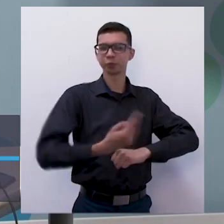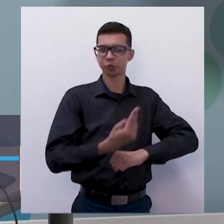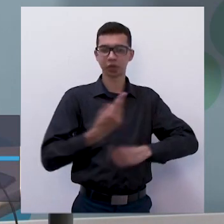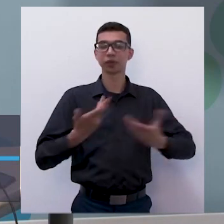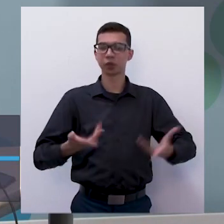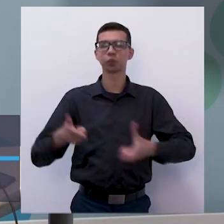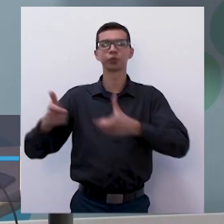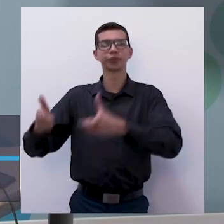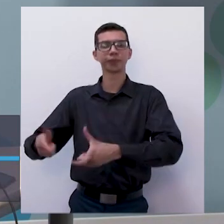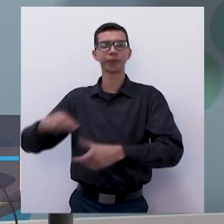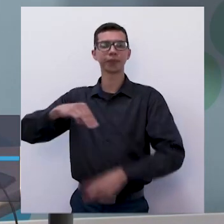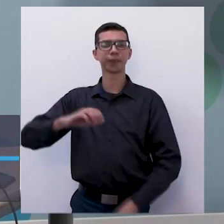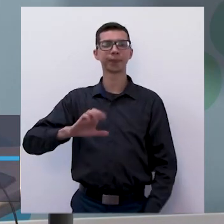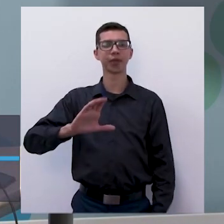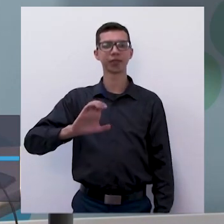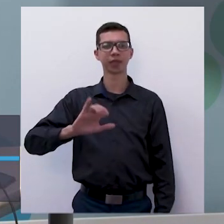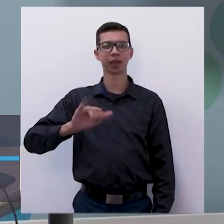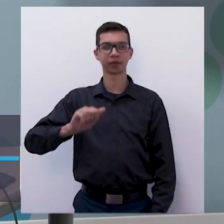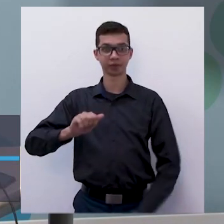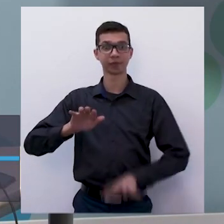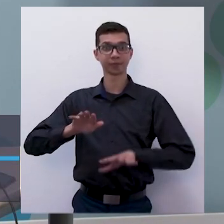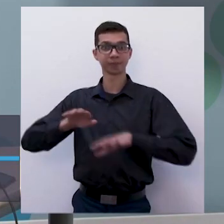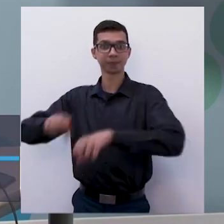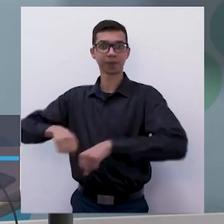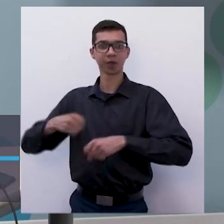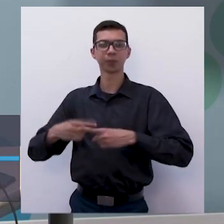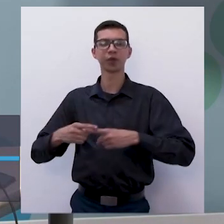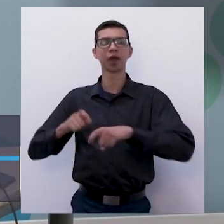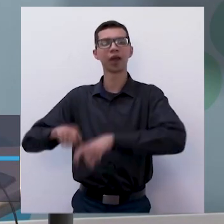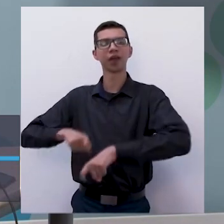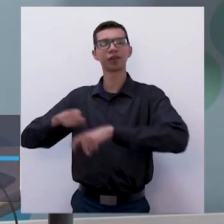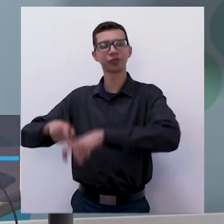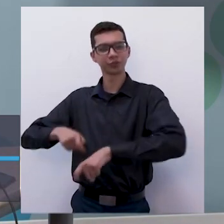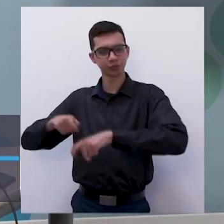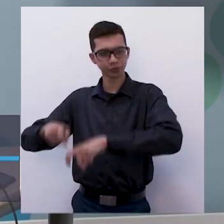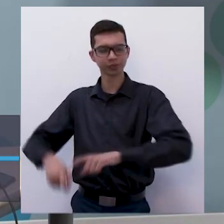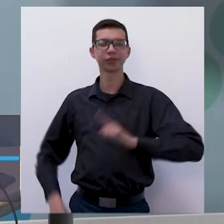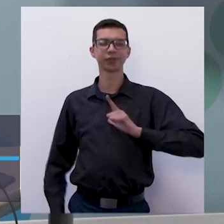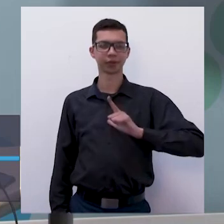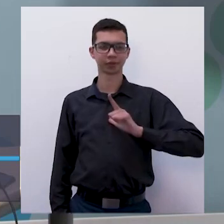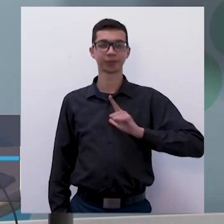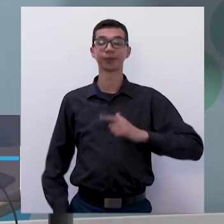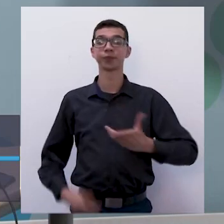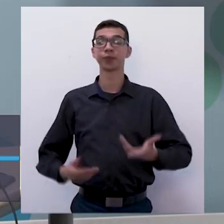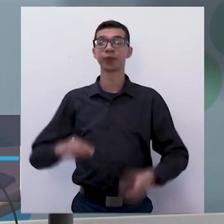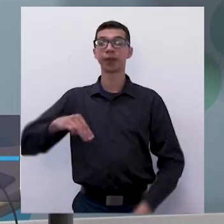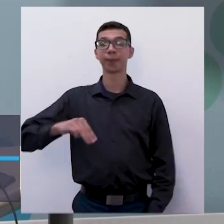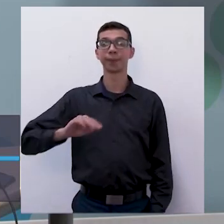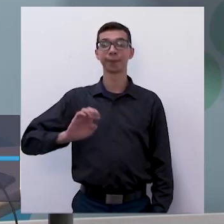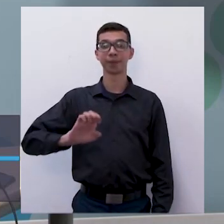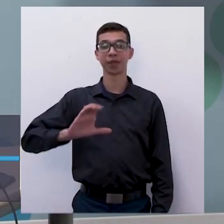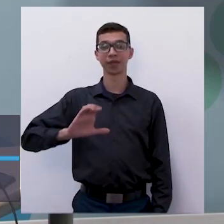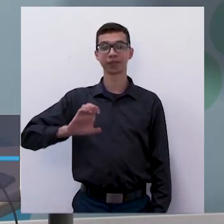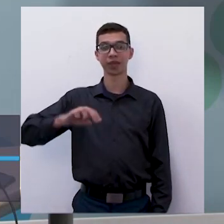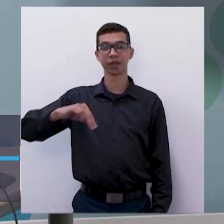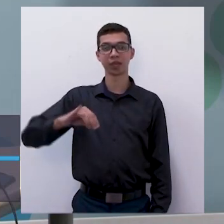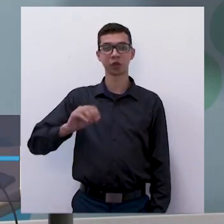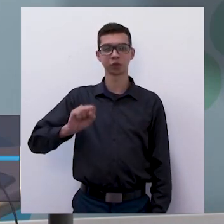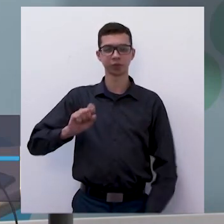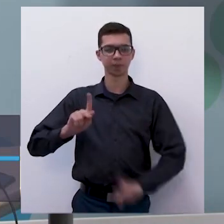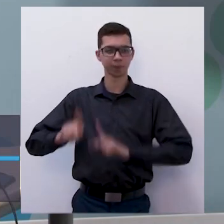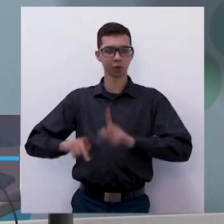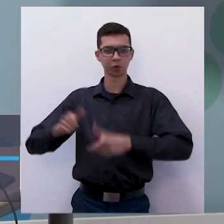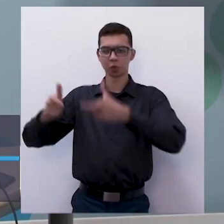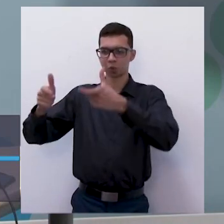se aplicaria, onde a agricultura aconteceria e os messênios, ou seja, os povos daquela região,